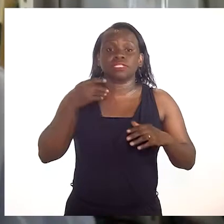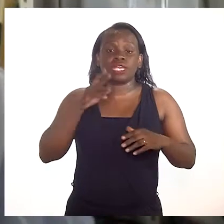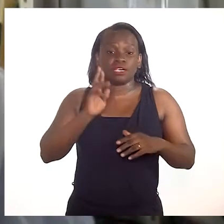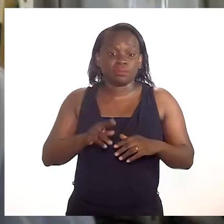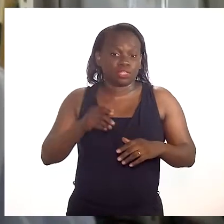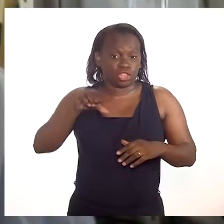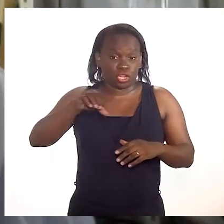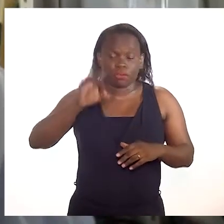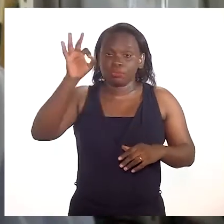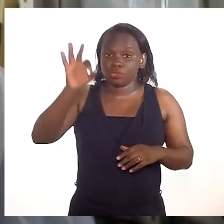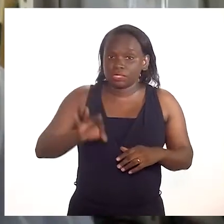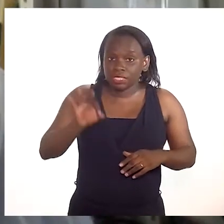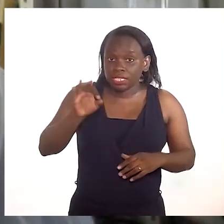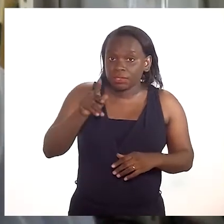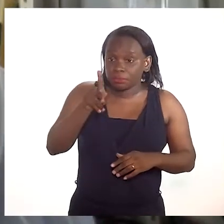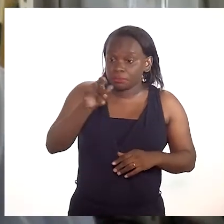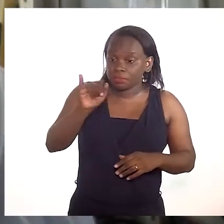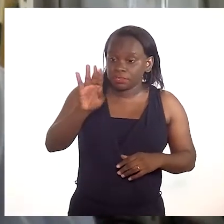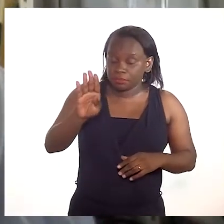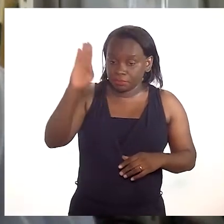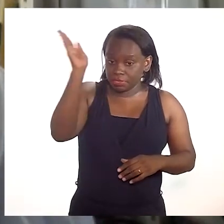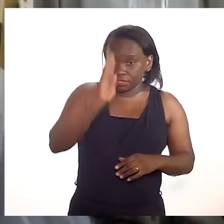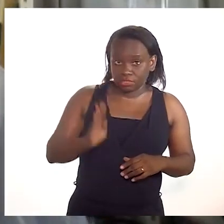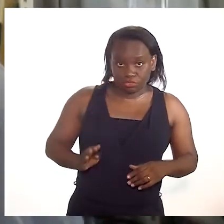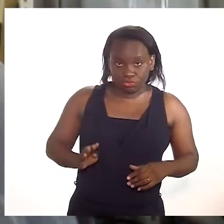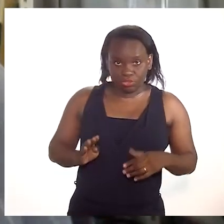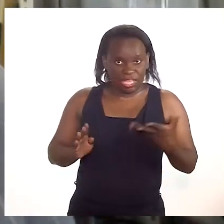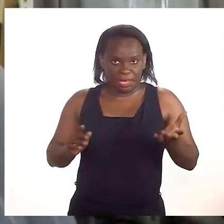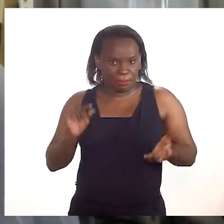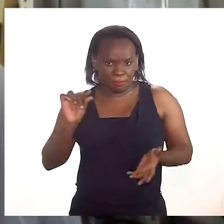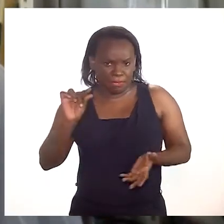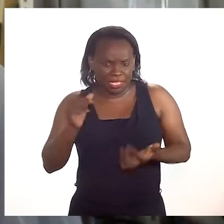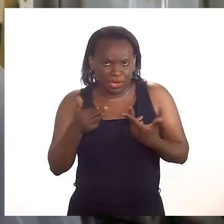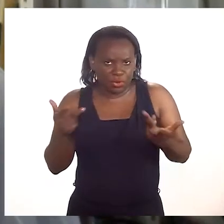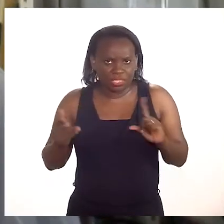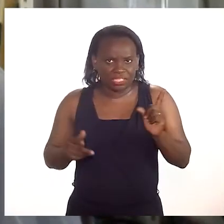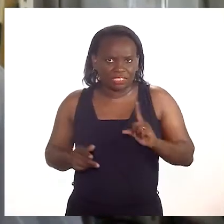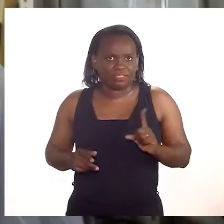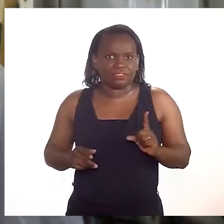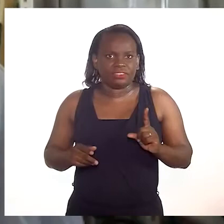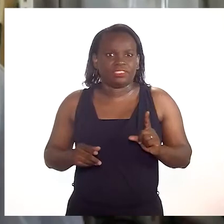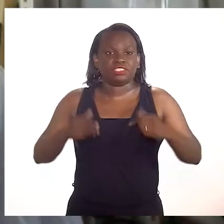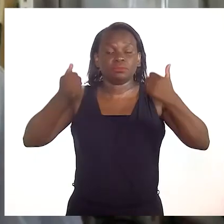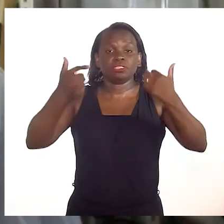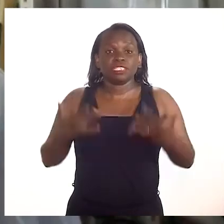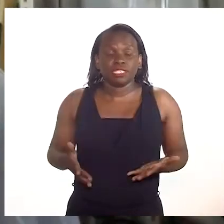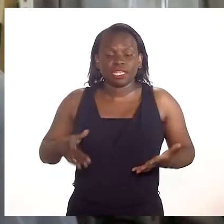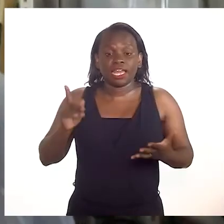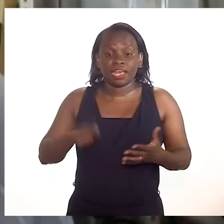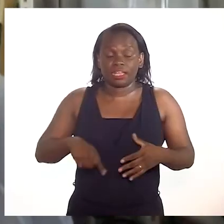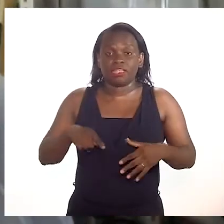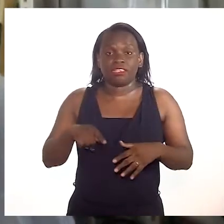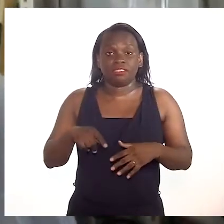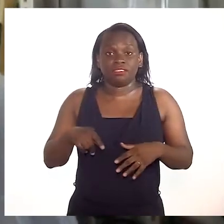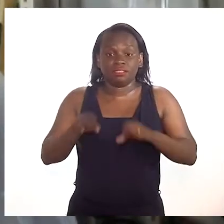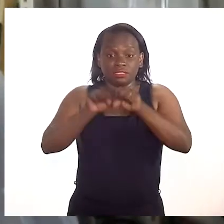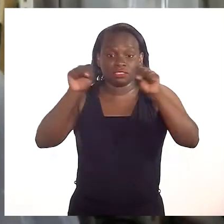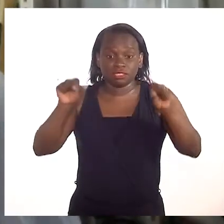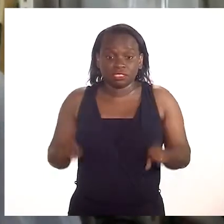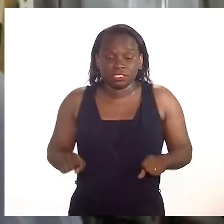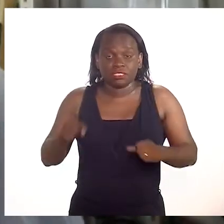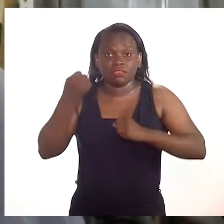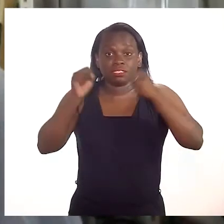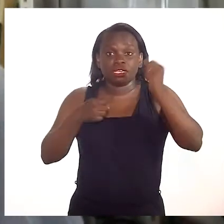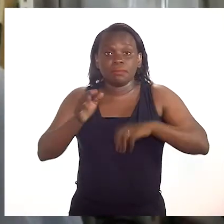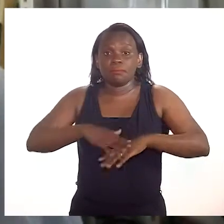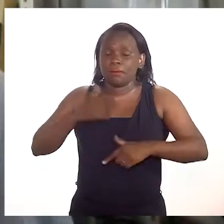responde por 9% do PIB brasileiro. A gente não está falando de pequenas coisas. A gente está falando assim, dos